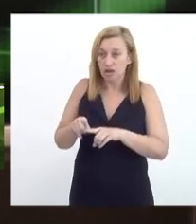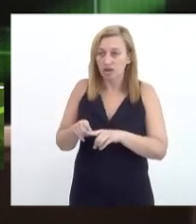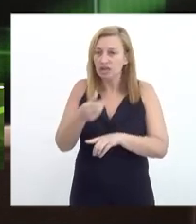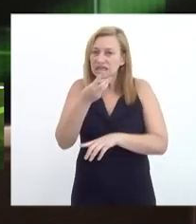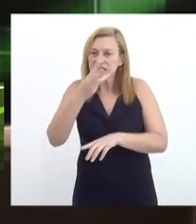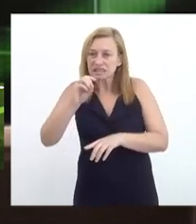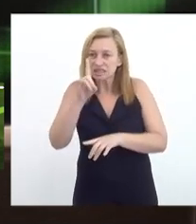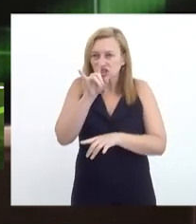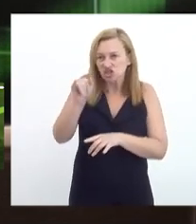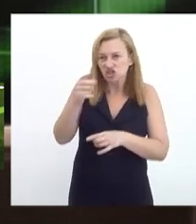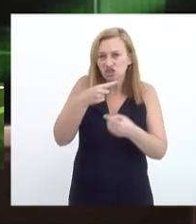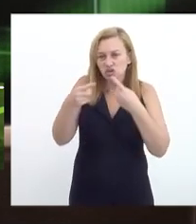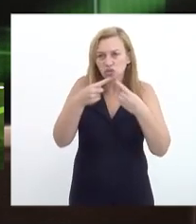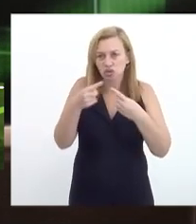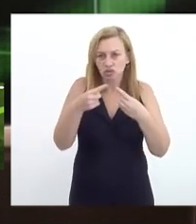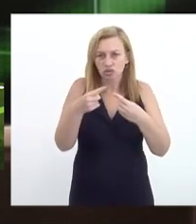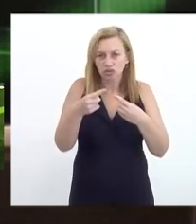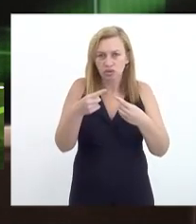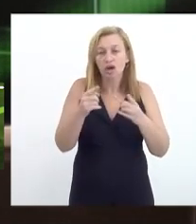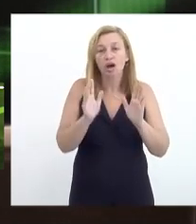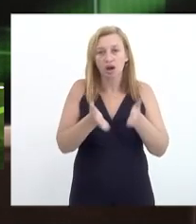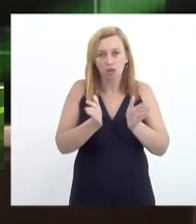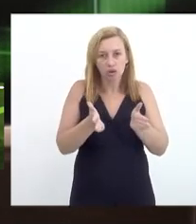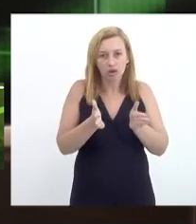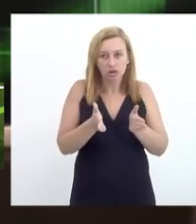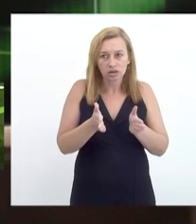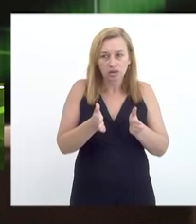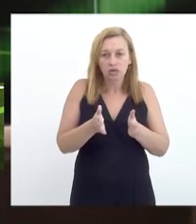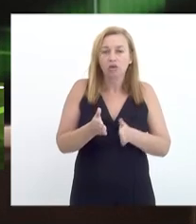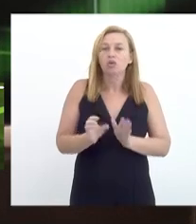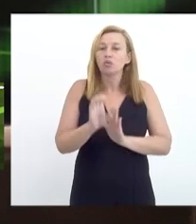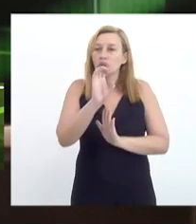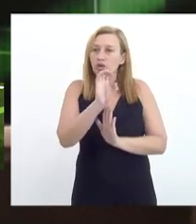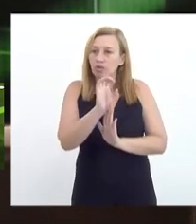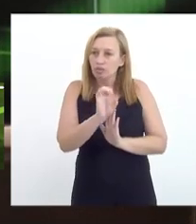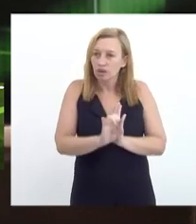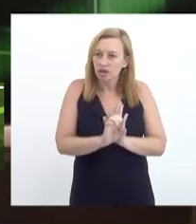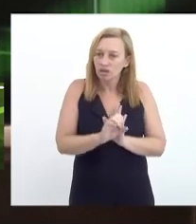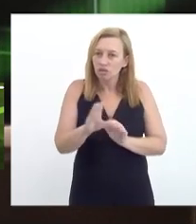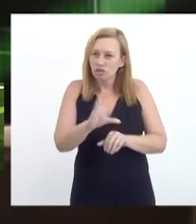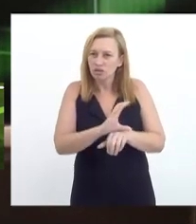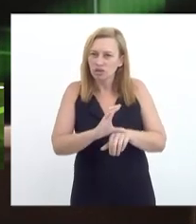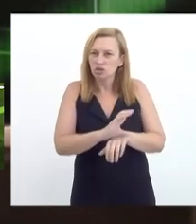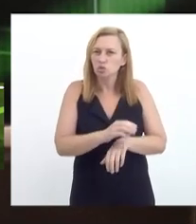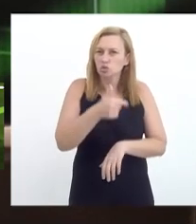30 dias Discutindo com o acúmulo Agora Uma emenda condicional Que tem 270